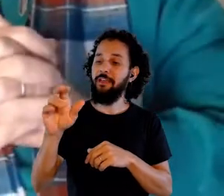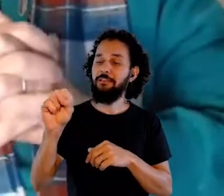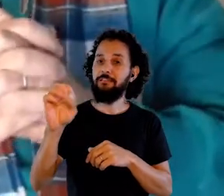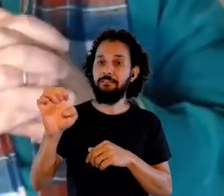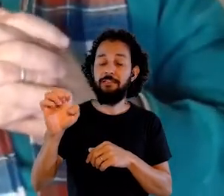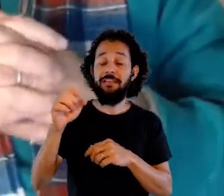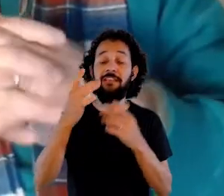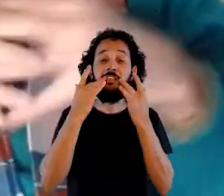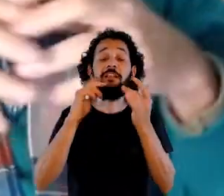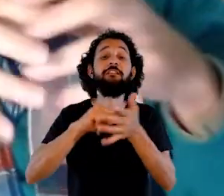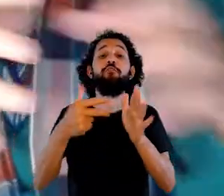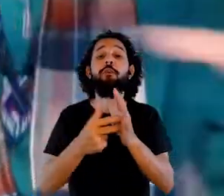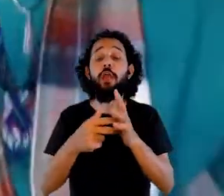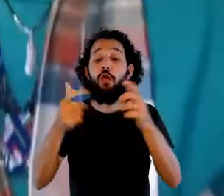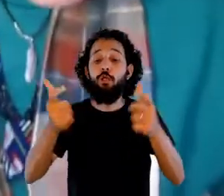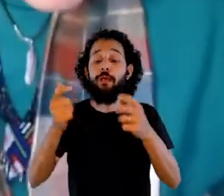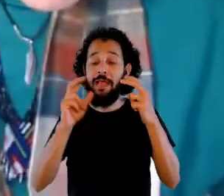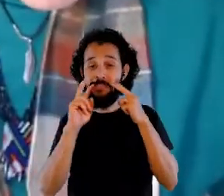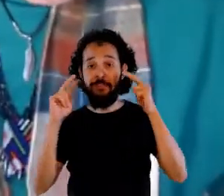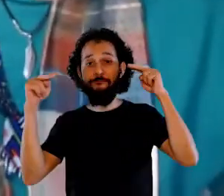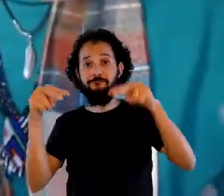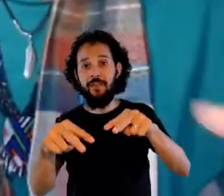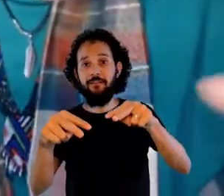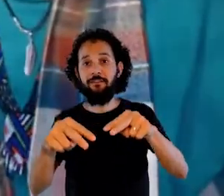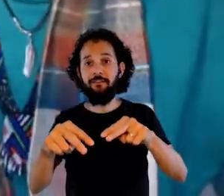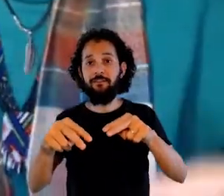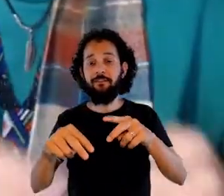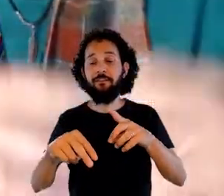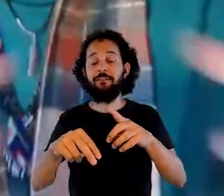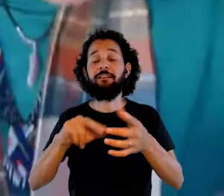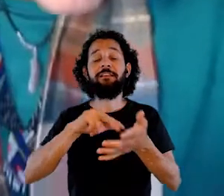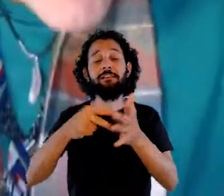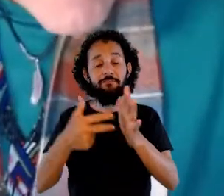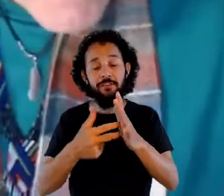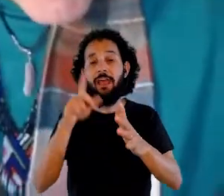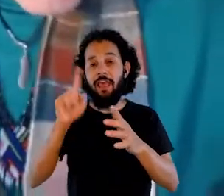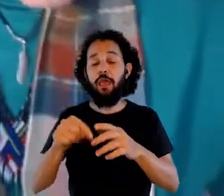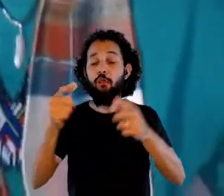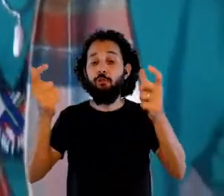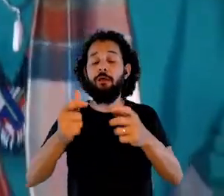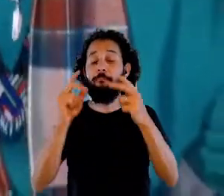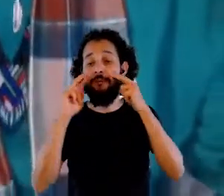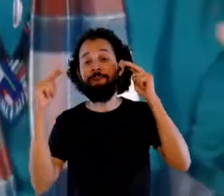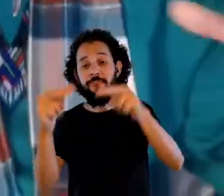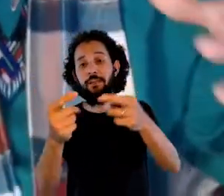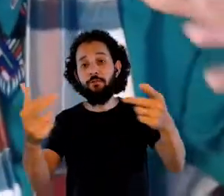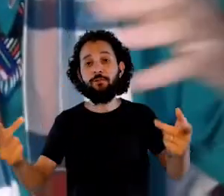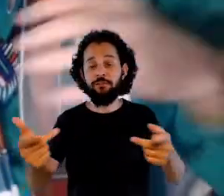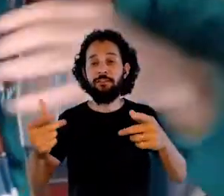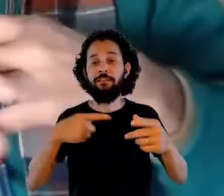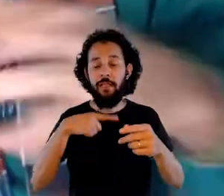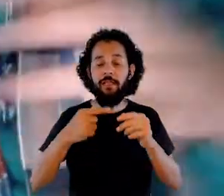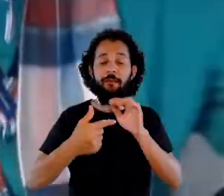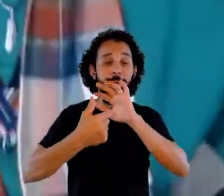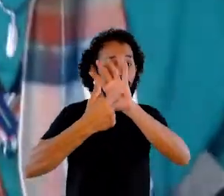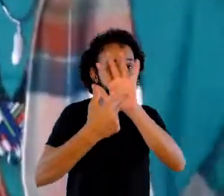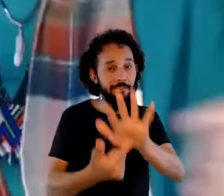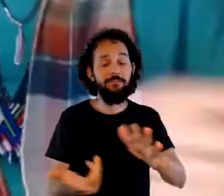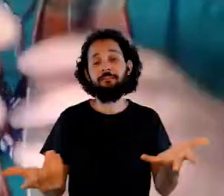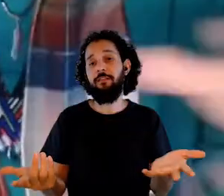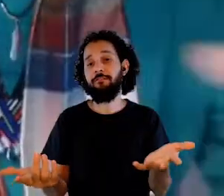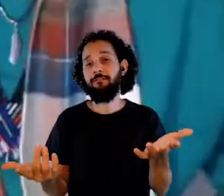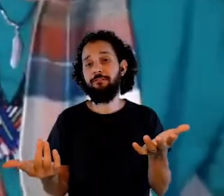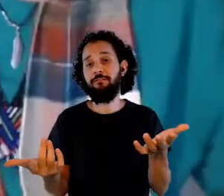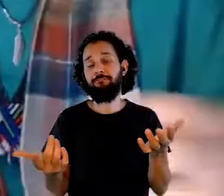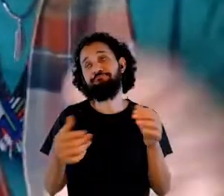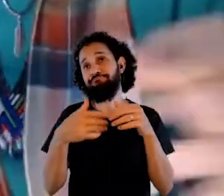vez a descrição, é o lugar para ver coisas. Então, você via cerimônias, né? E via festas, e